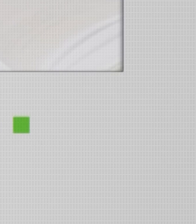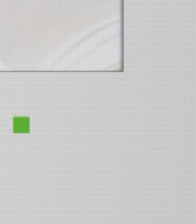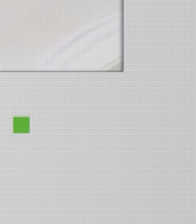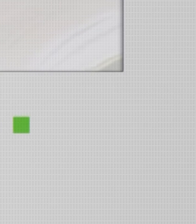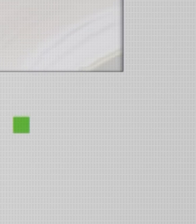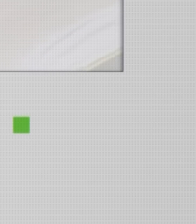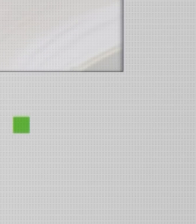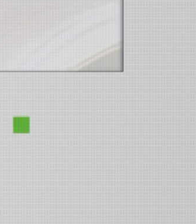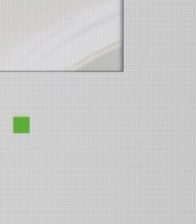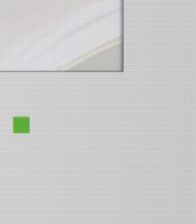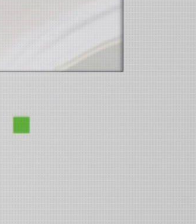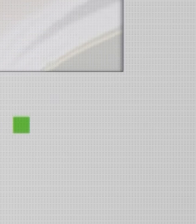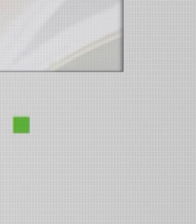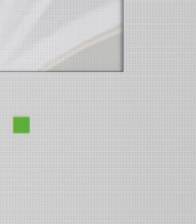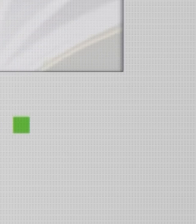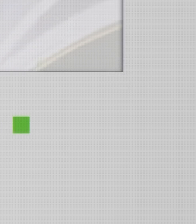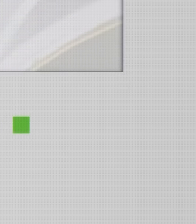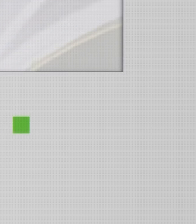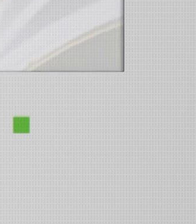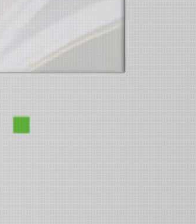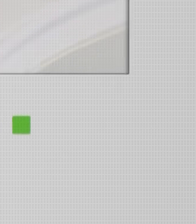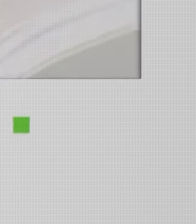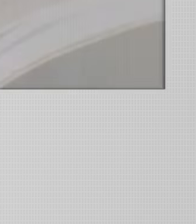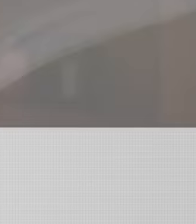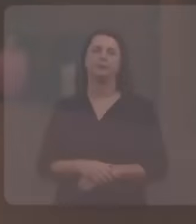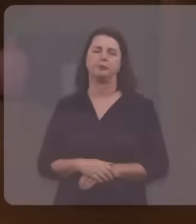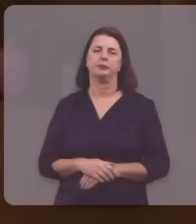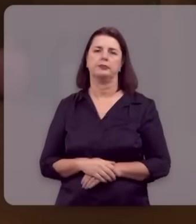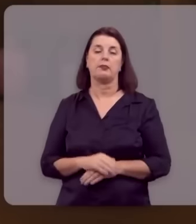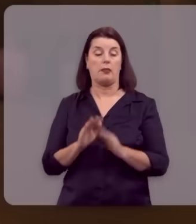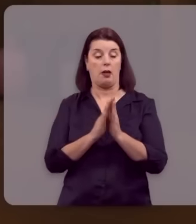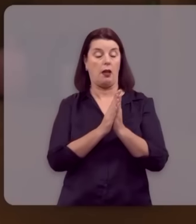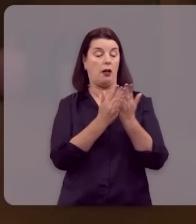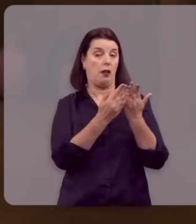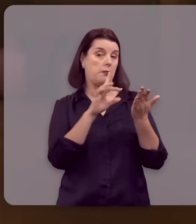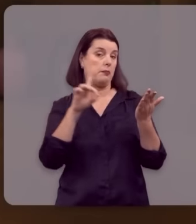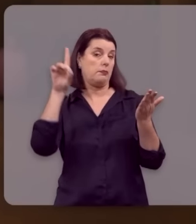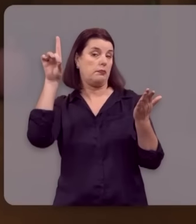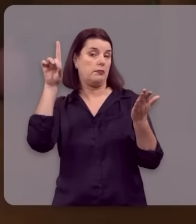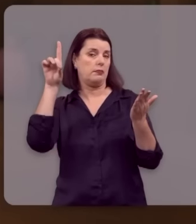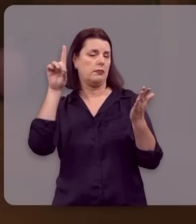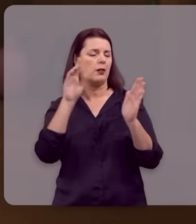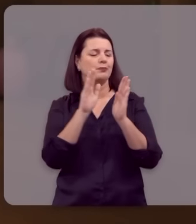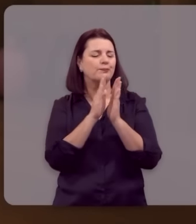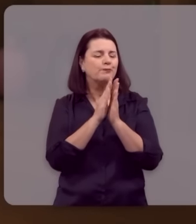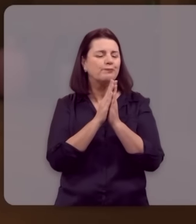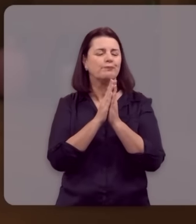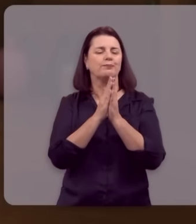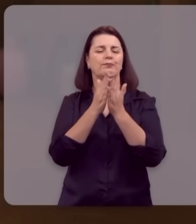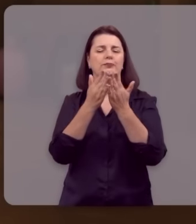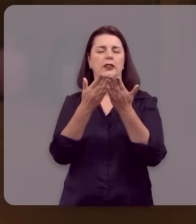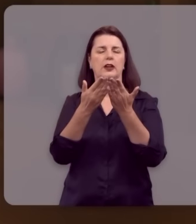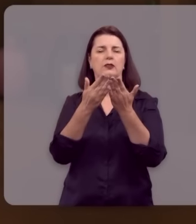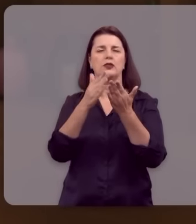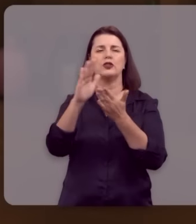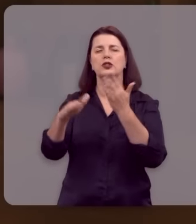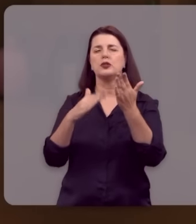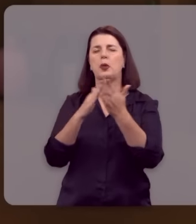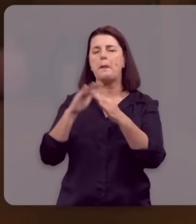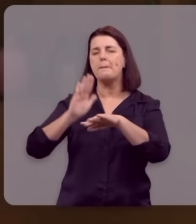a educação na justiça. A Bíblia é o livro dos